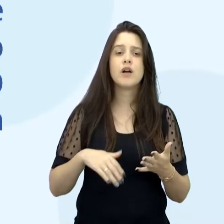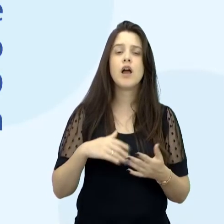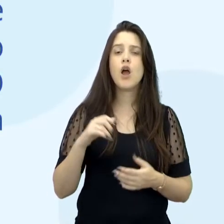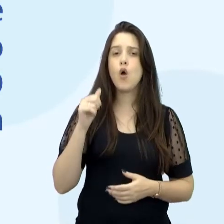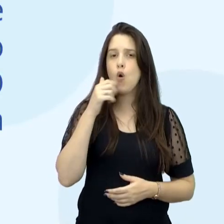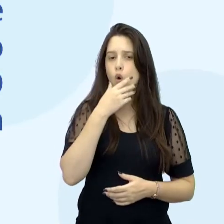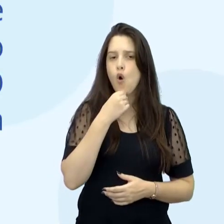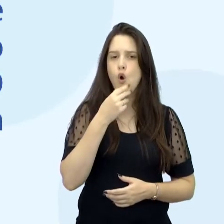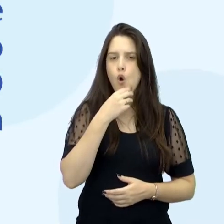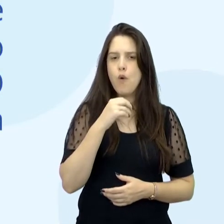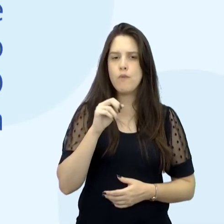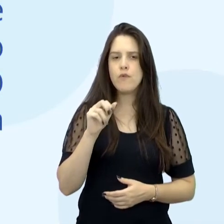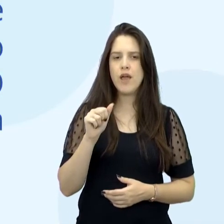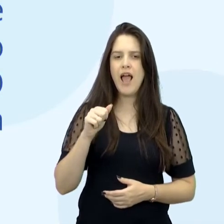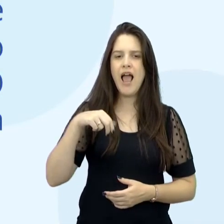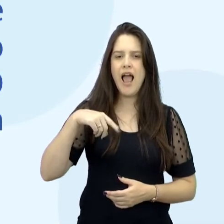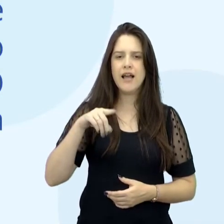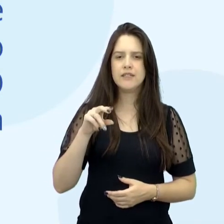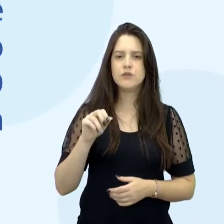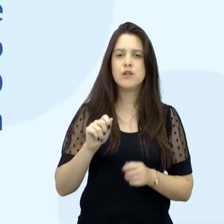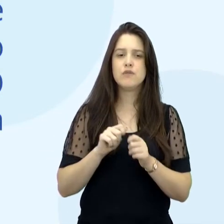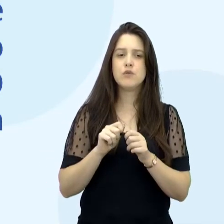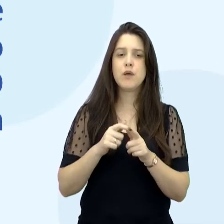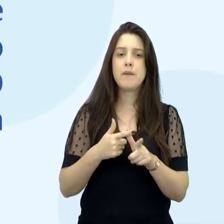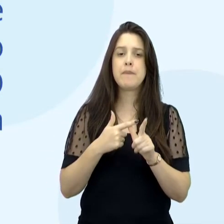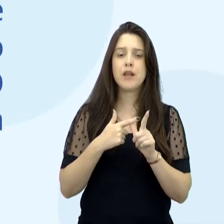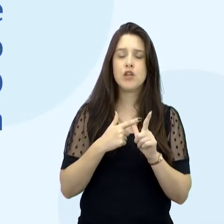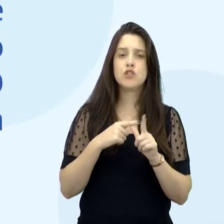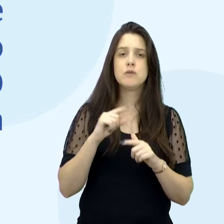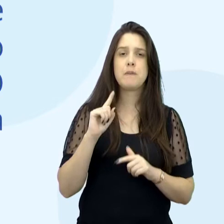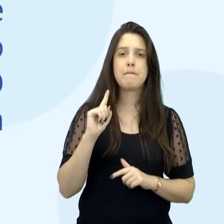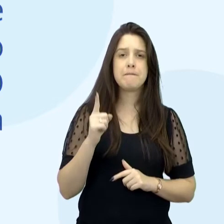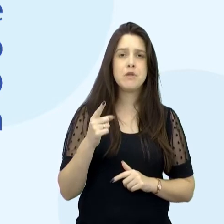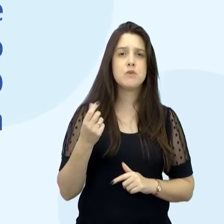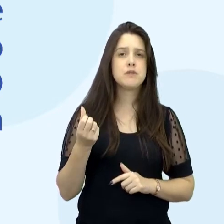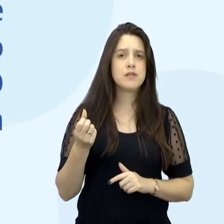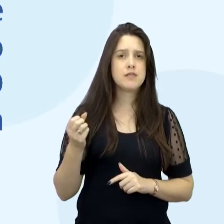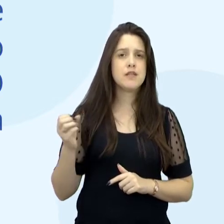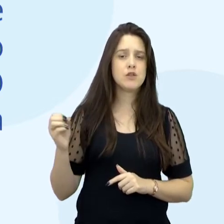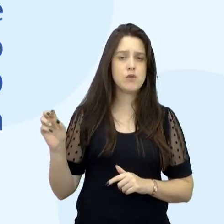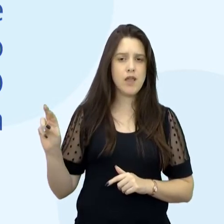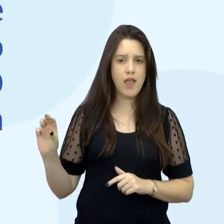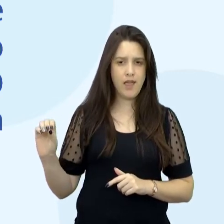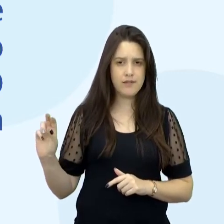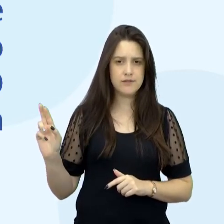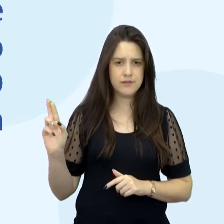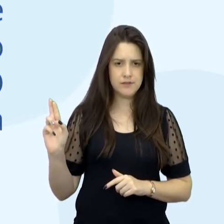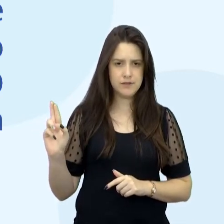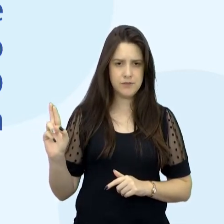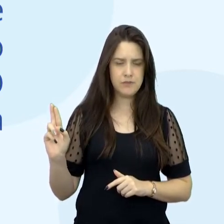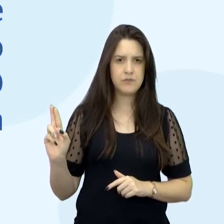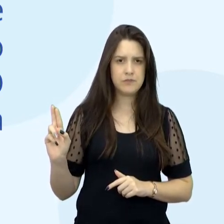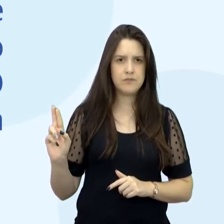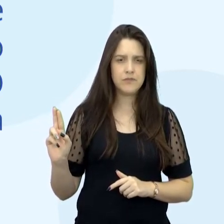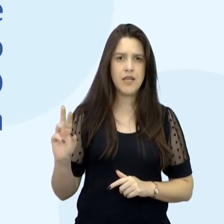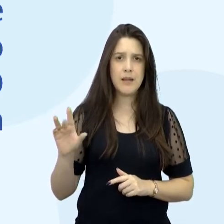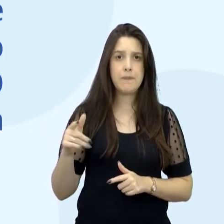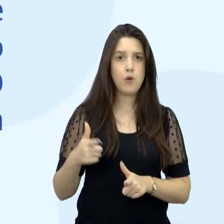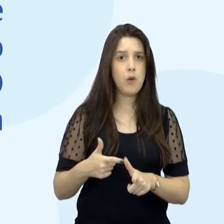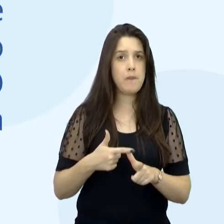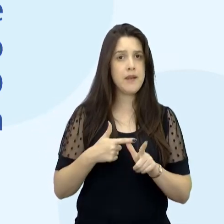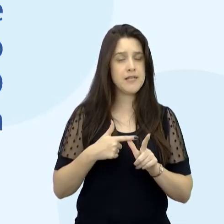resolveu fazer um empréstimo no valor de R$ 1.600. Então, Anderson pegou aí emprestado